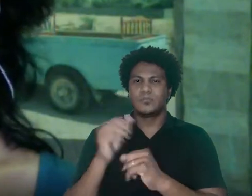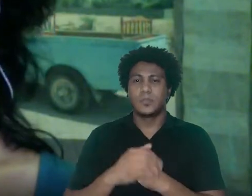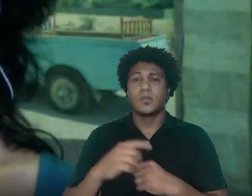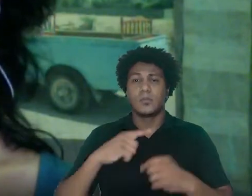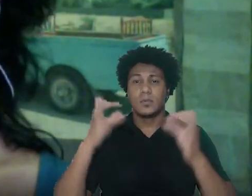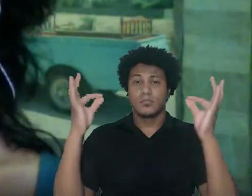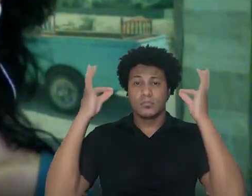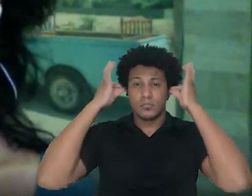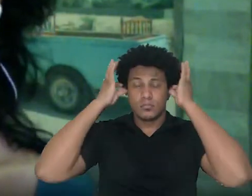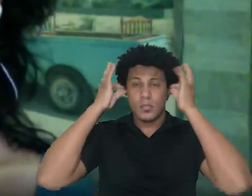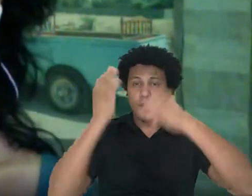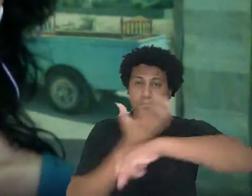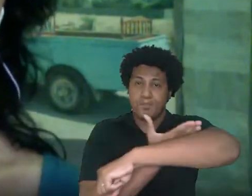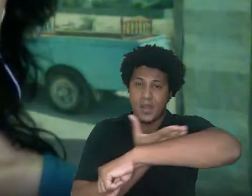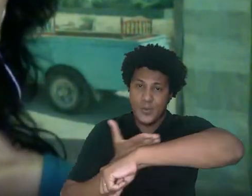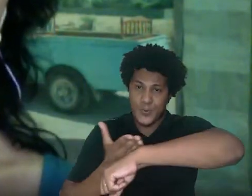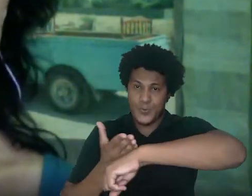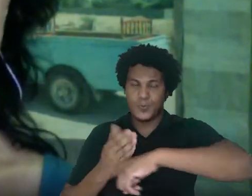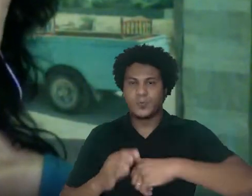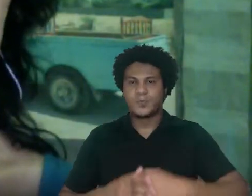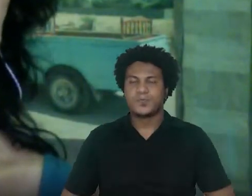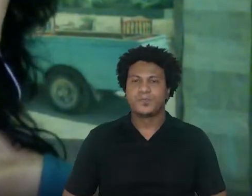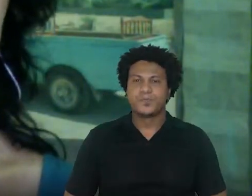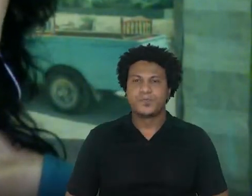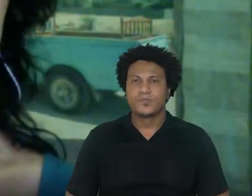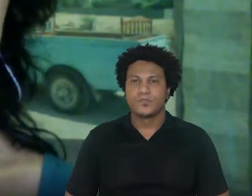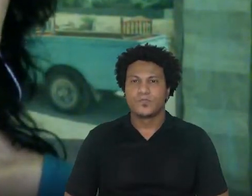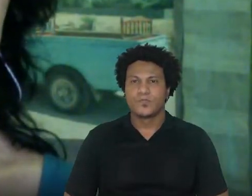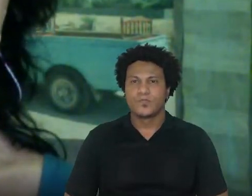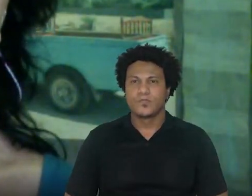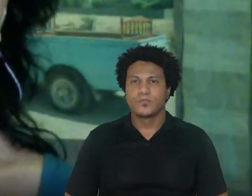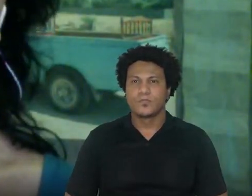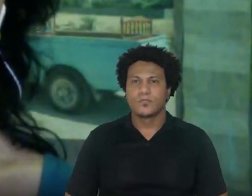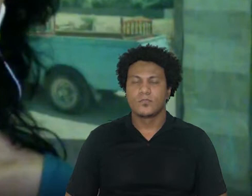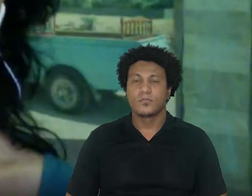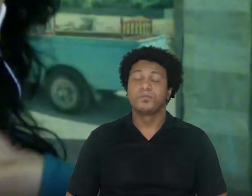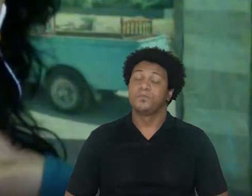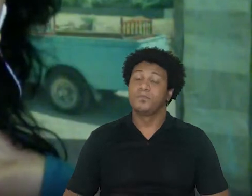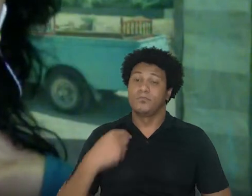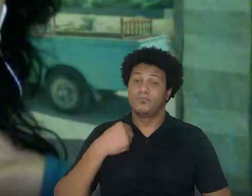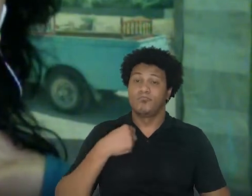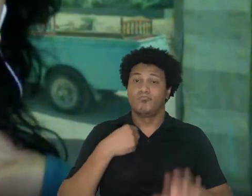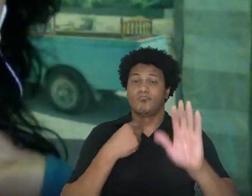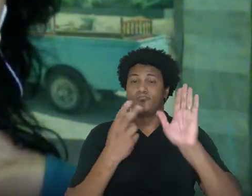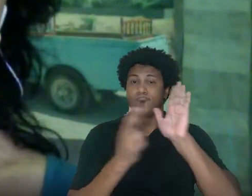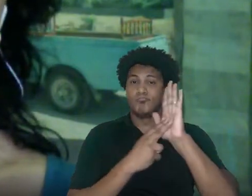que são urbanas. E estou usando o fone de ouvido branco.